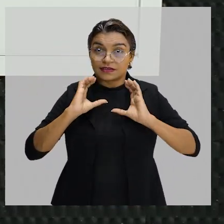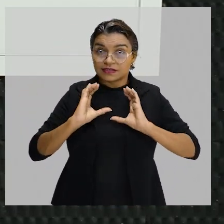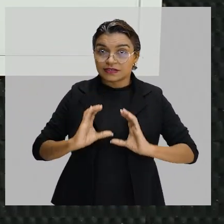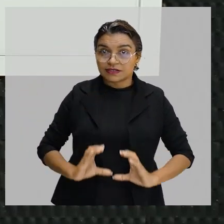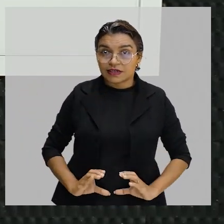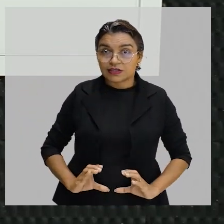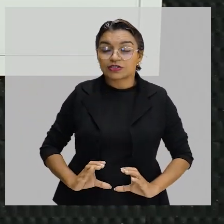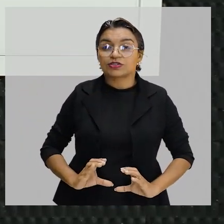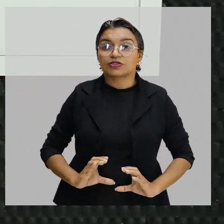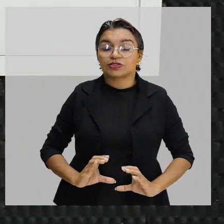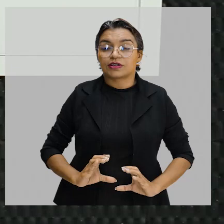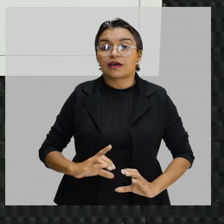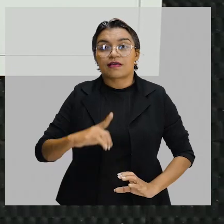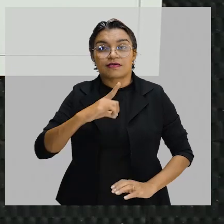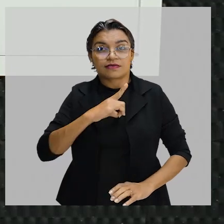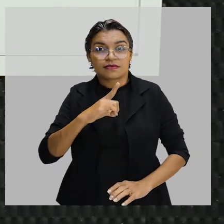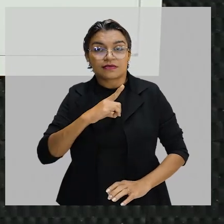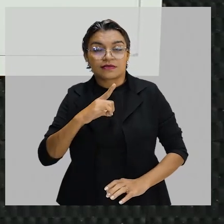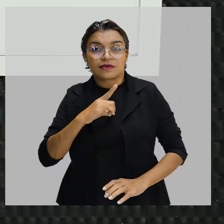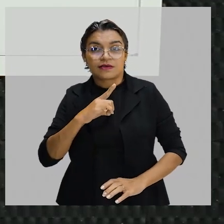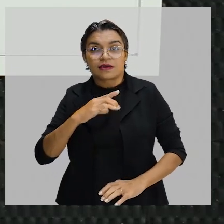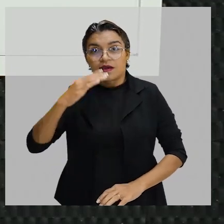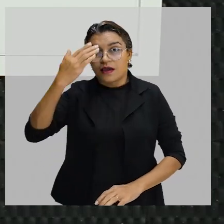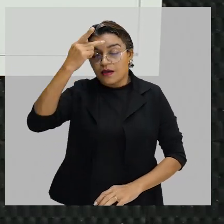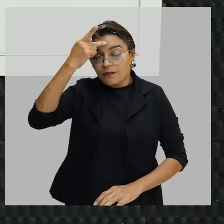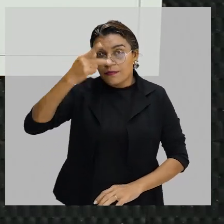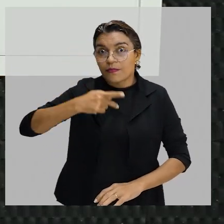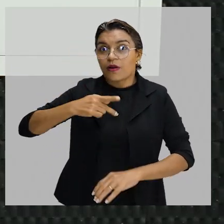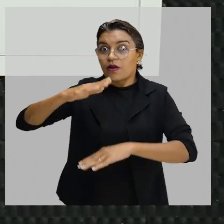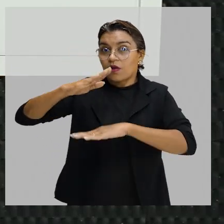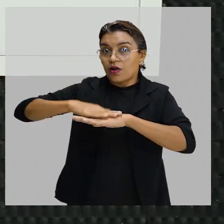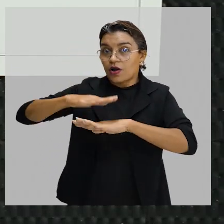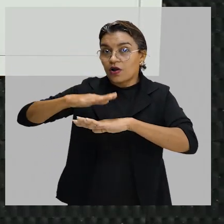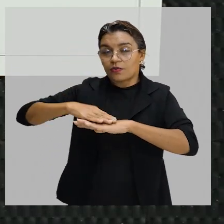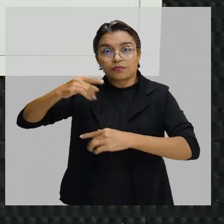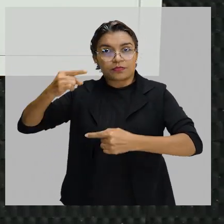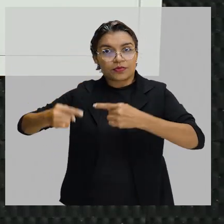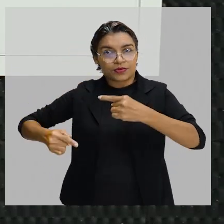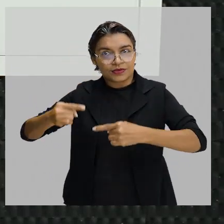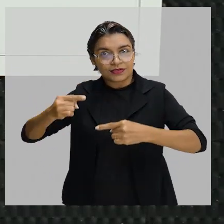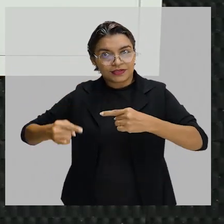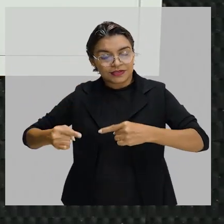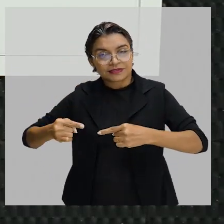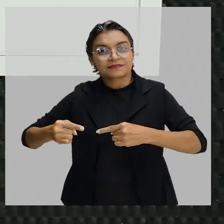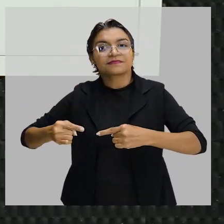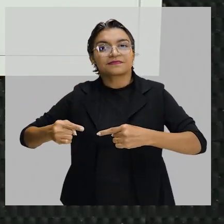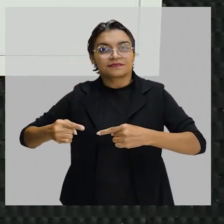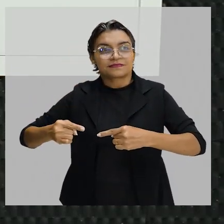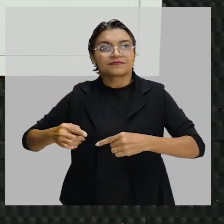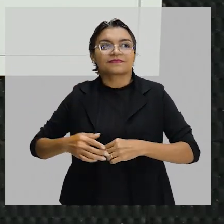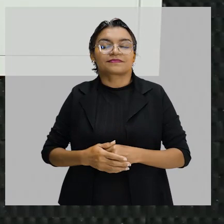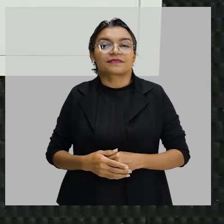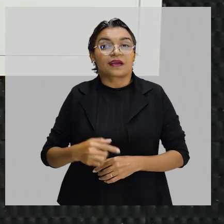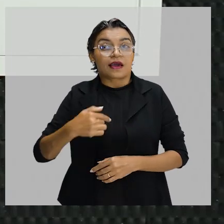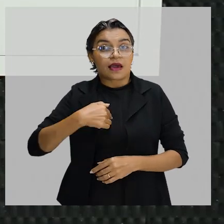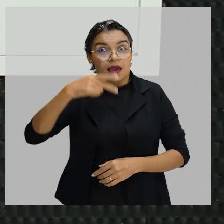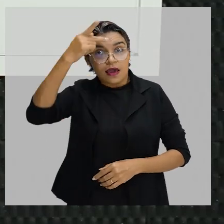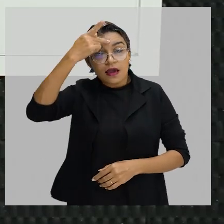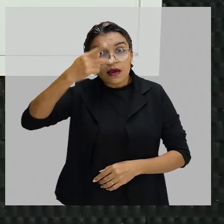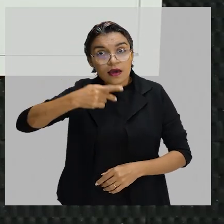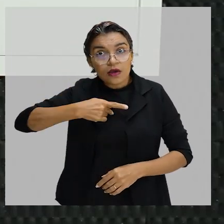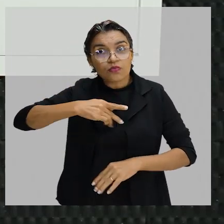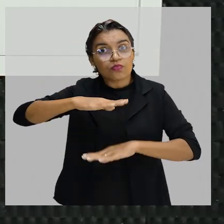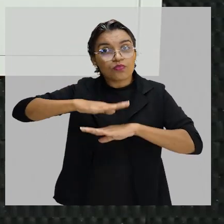cidadania para que eu alcance esta autonomia política, saiba por mim